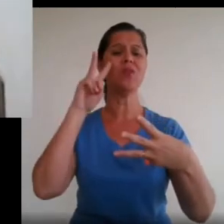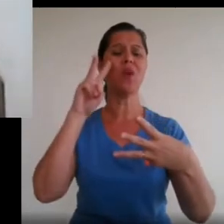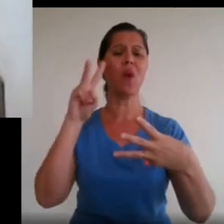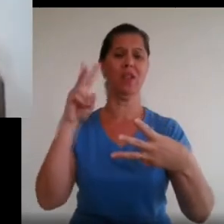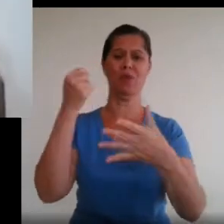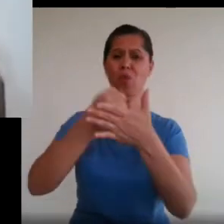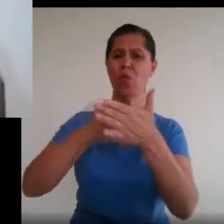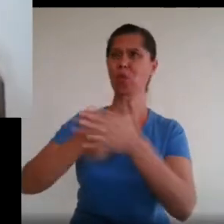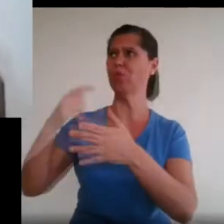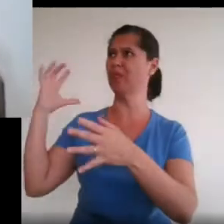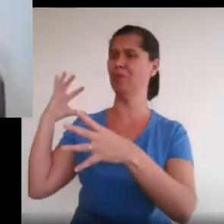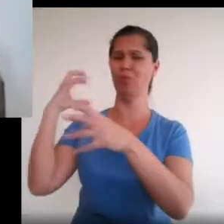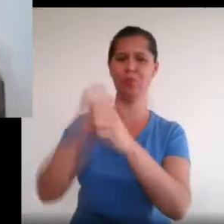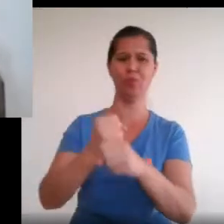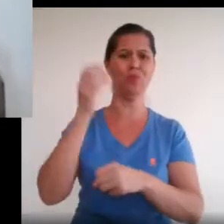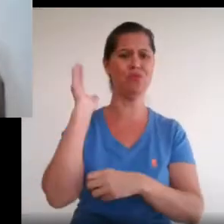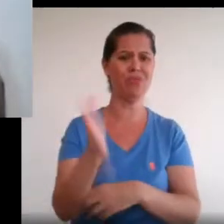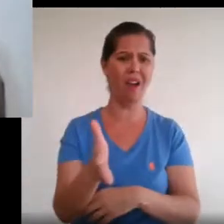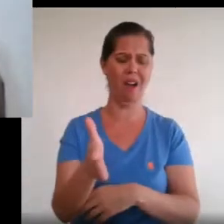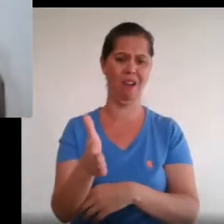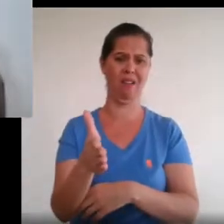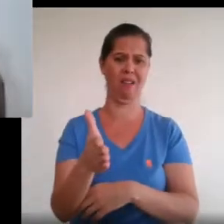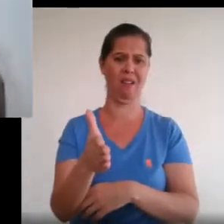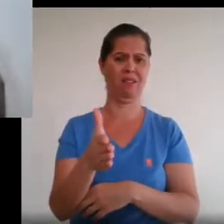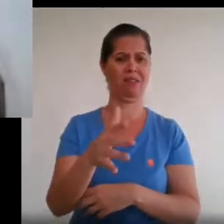históricas para todos os segmentos